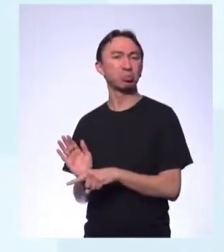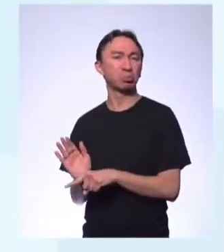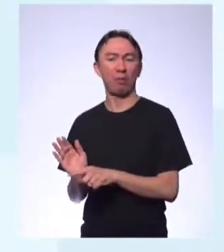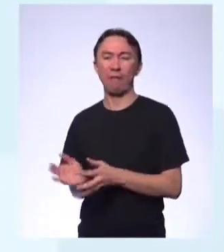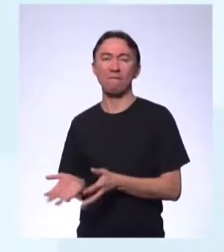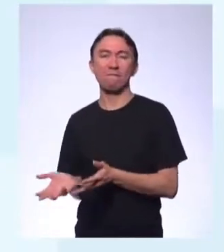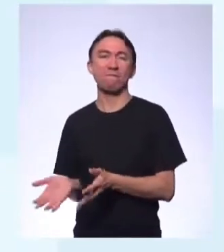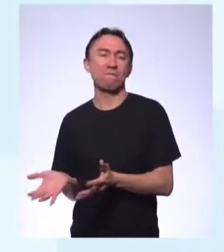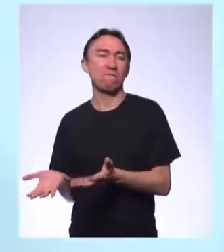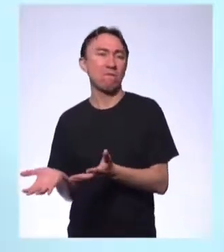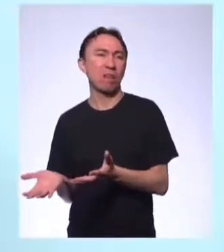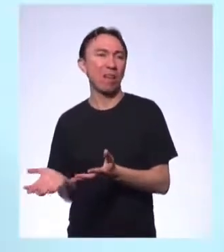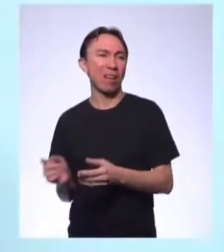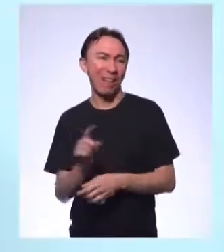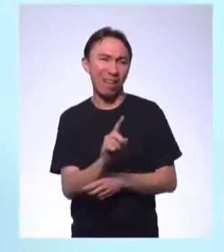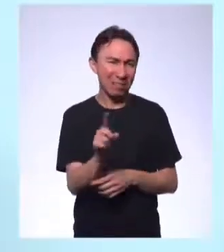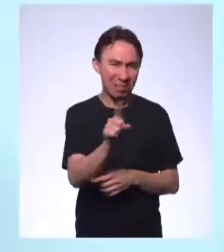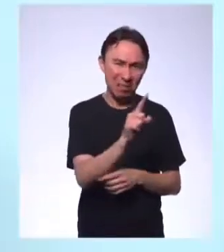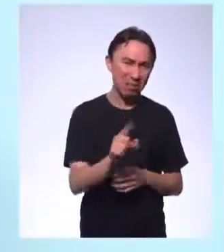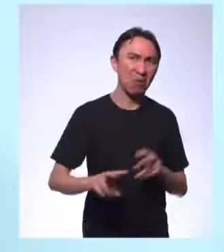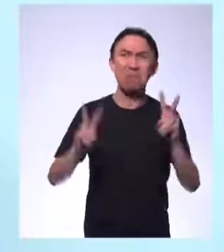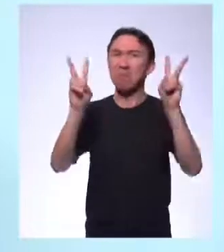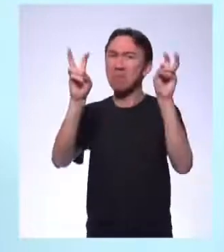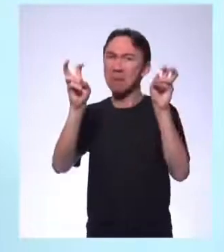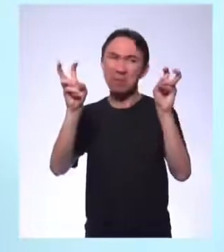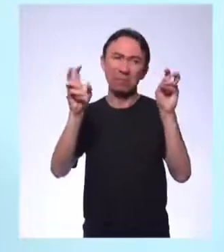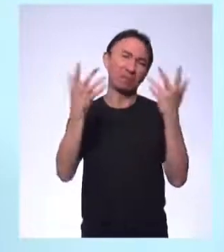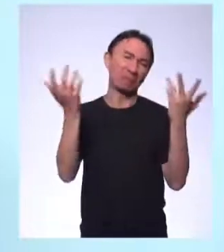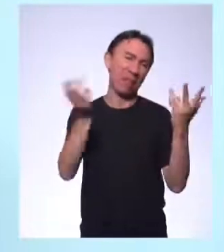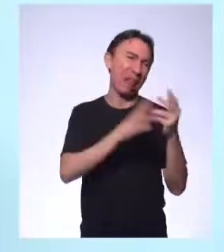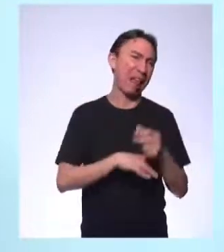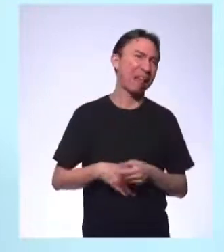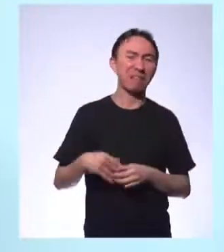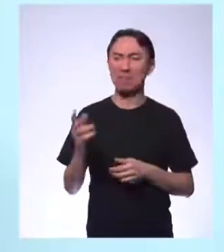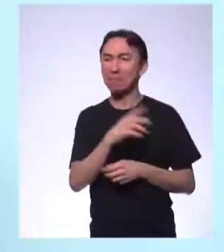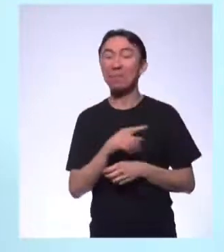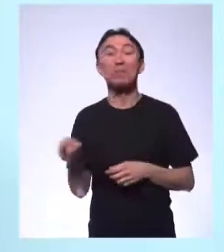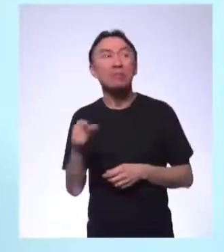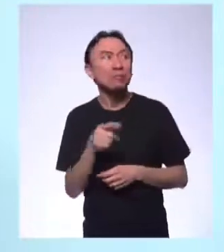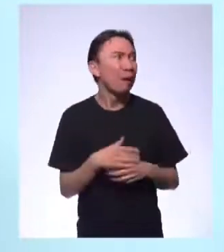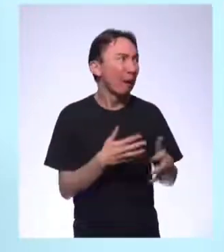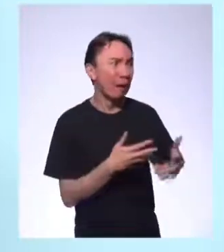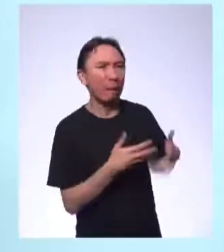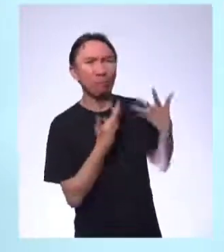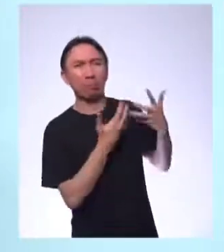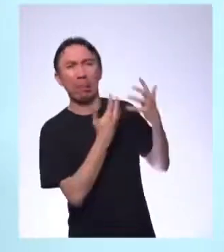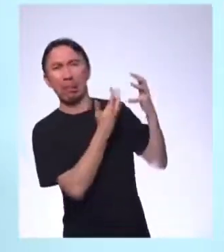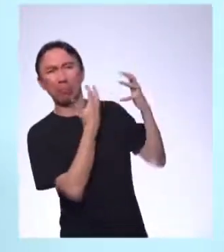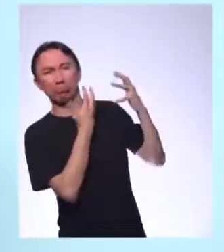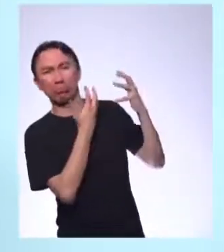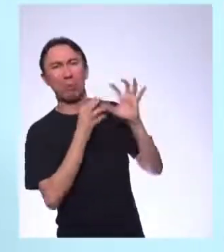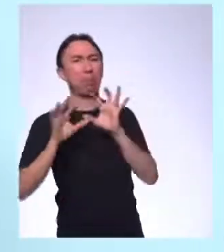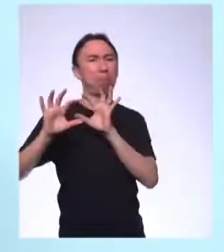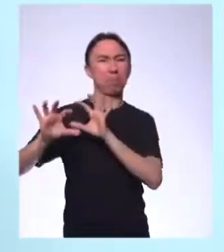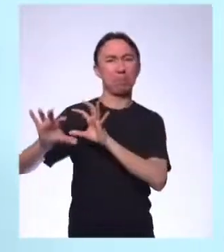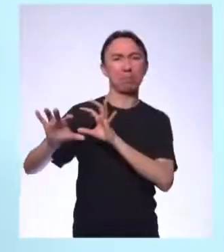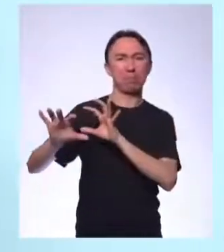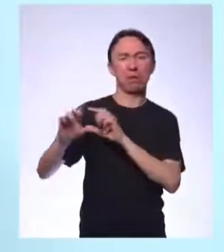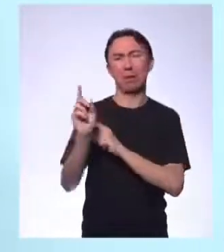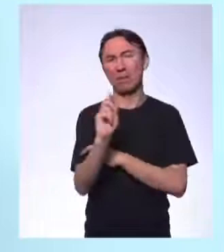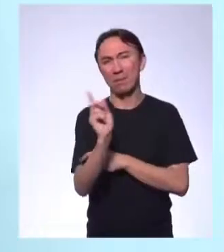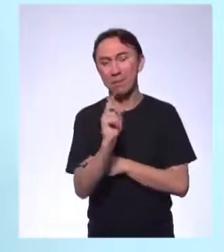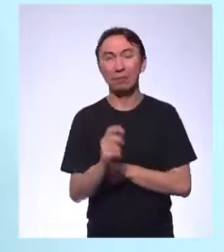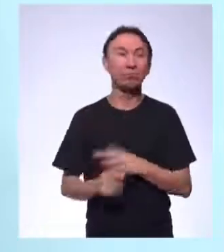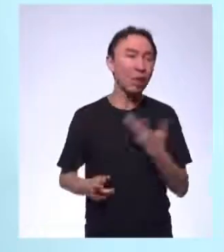vocês conhecerem sobre o tema resenha e não para influenciar o gosto de vocês. Não era a intenção de quem escreveu, porque quem